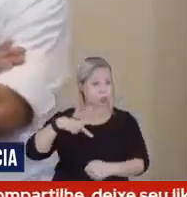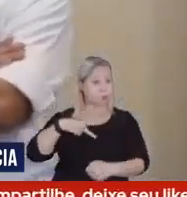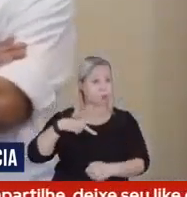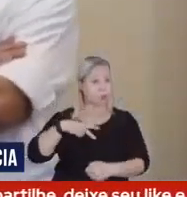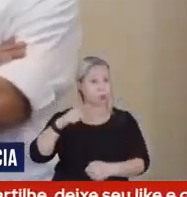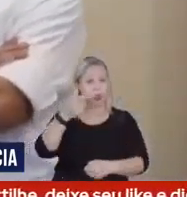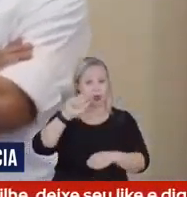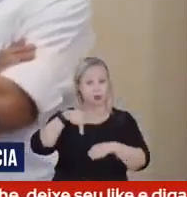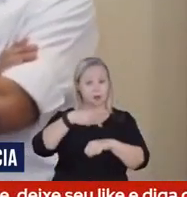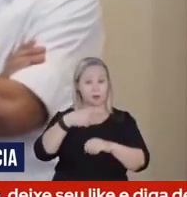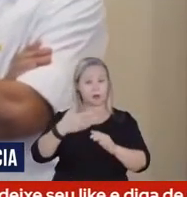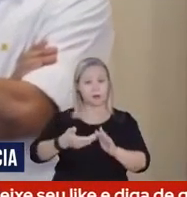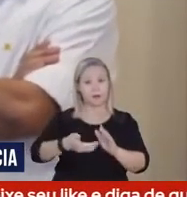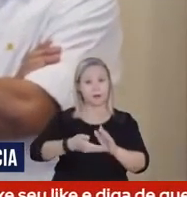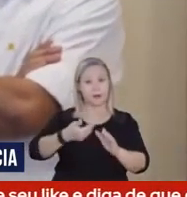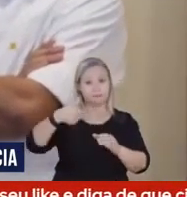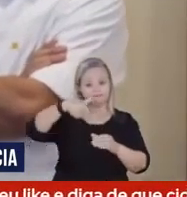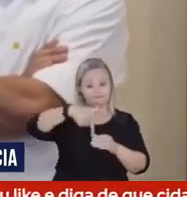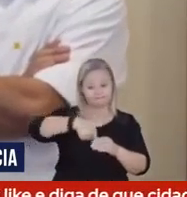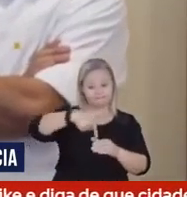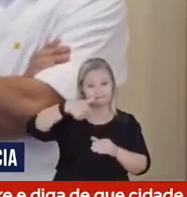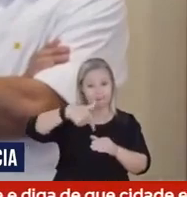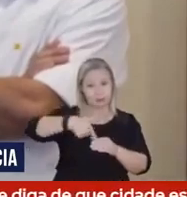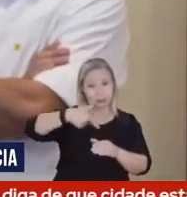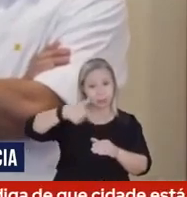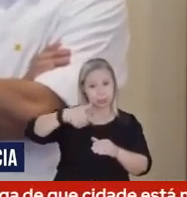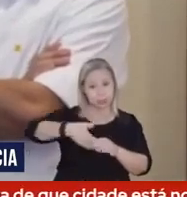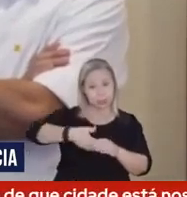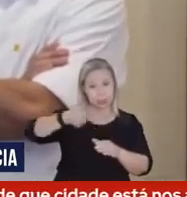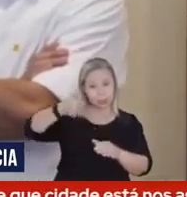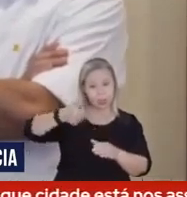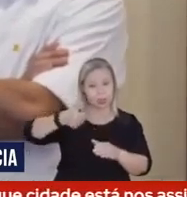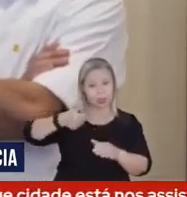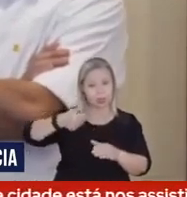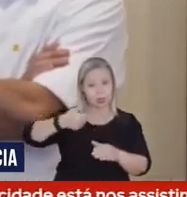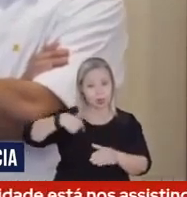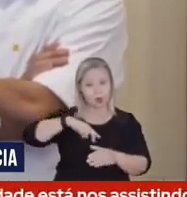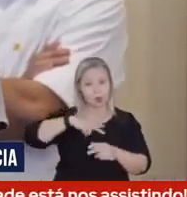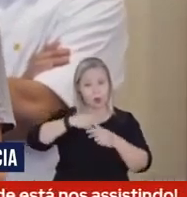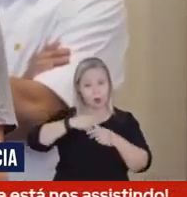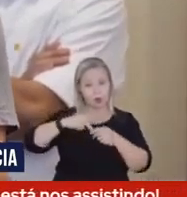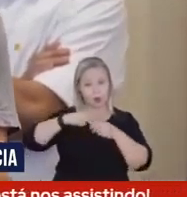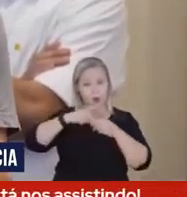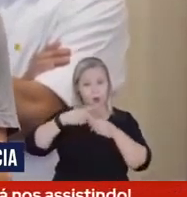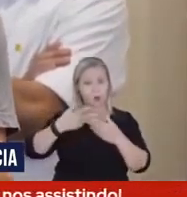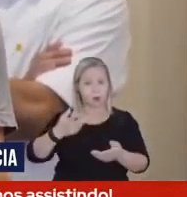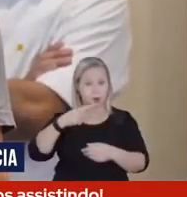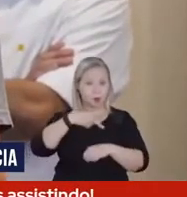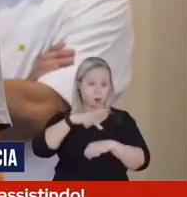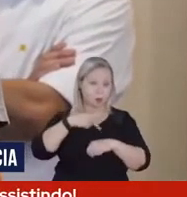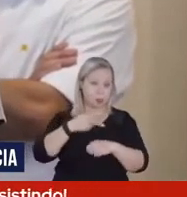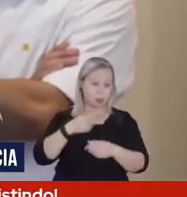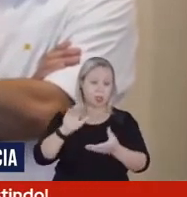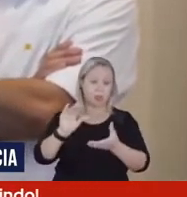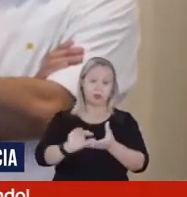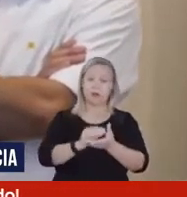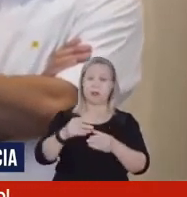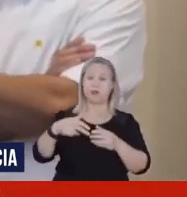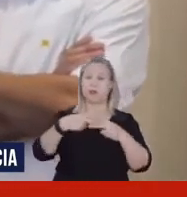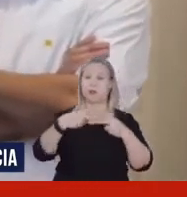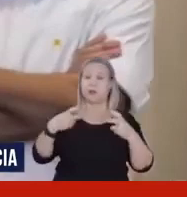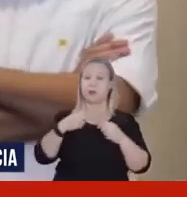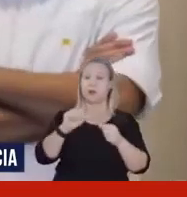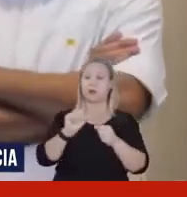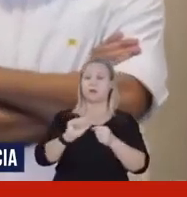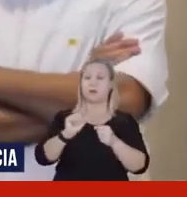no país. Isso tem impacto. Toda a redução de investimentos que a Petrobras faz a partir de 2014 tem impactos,